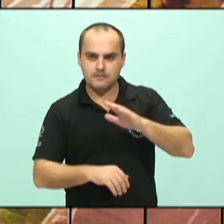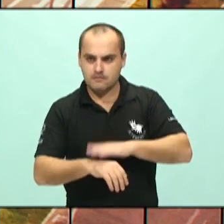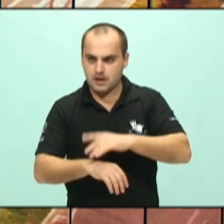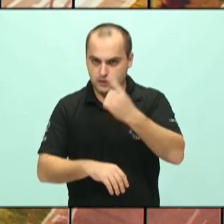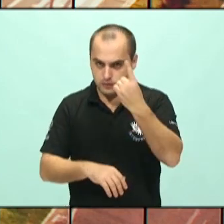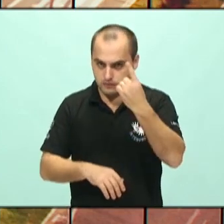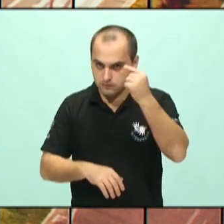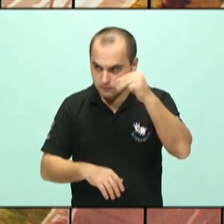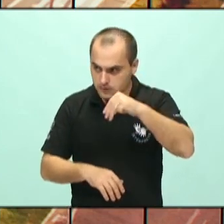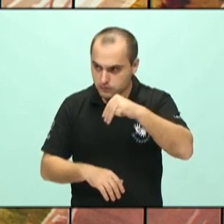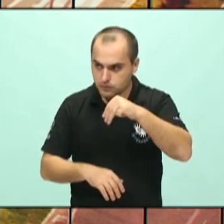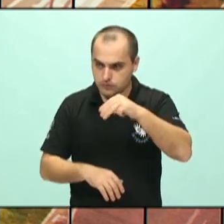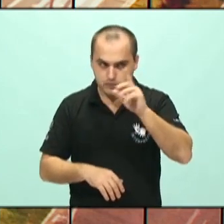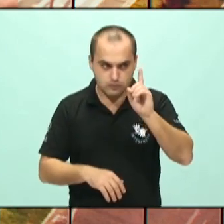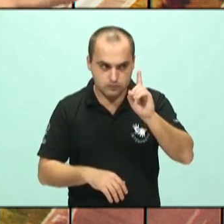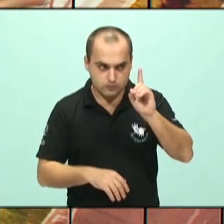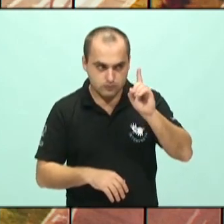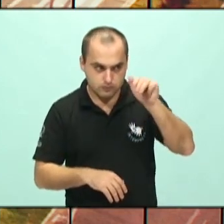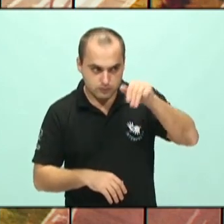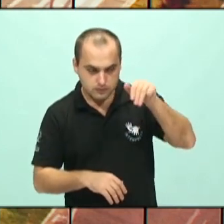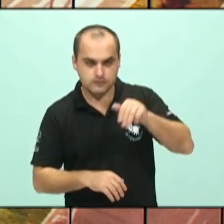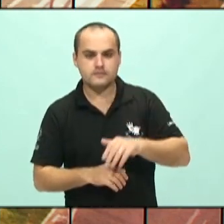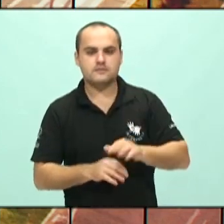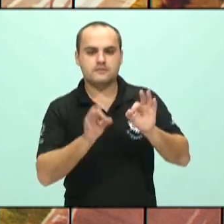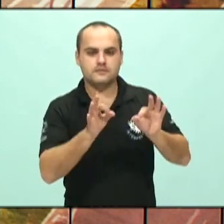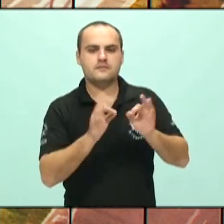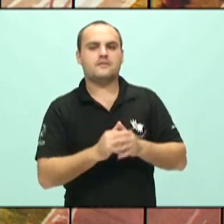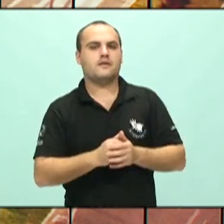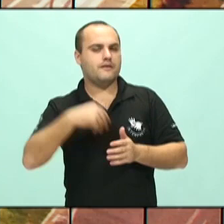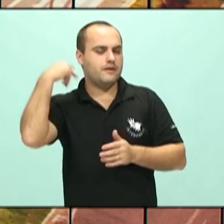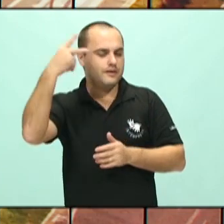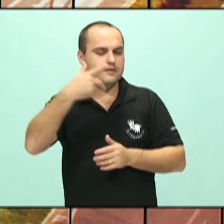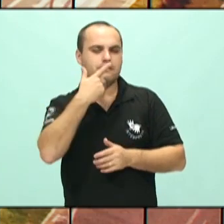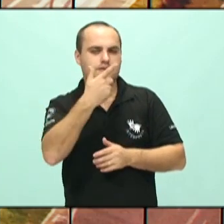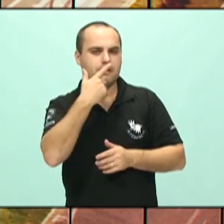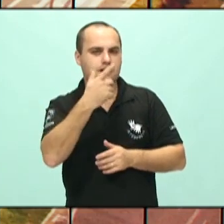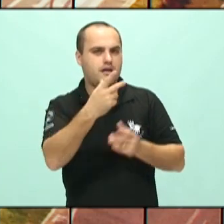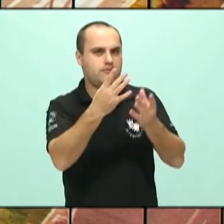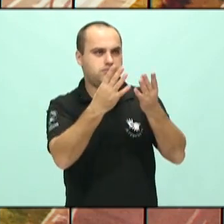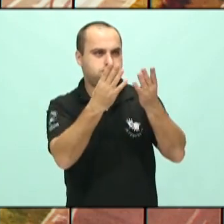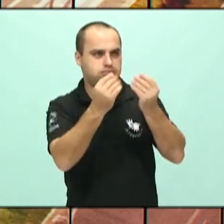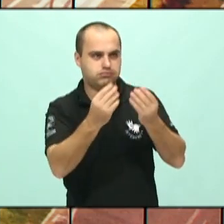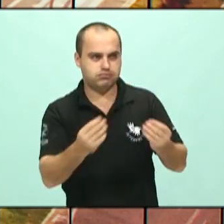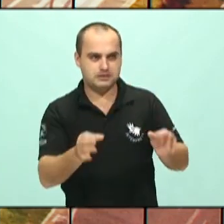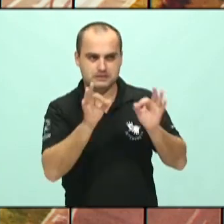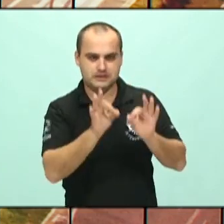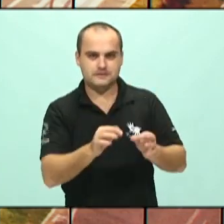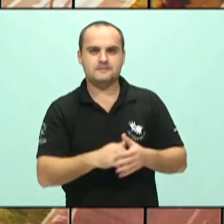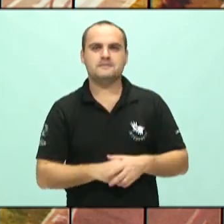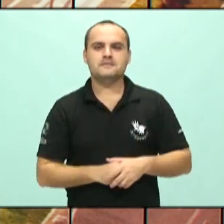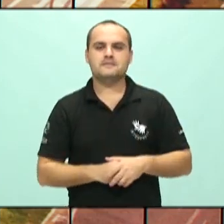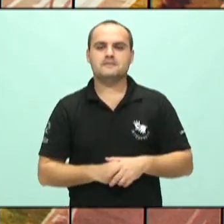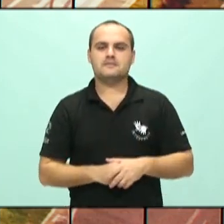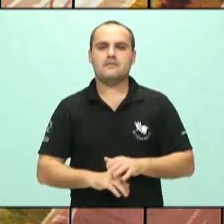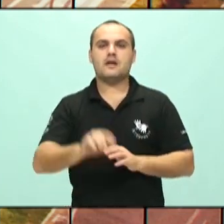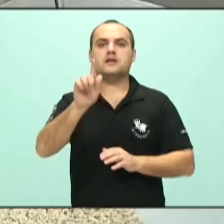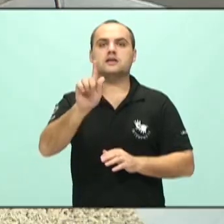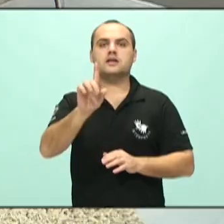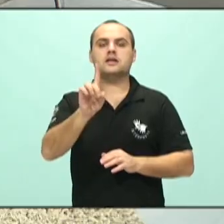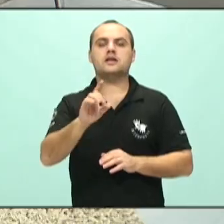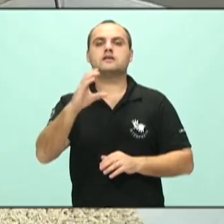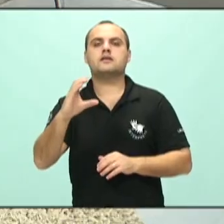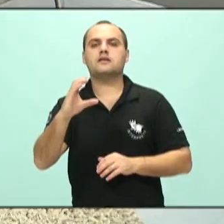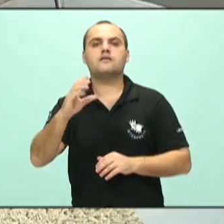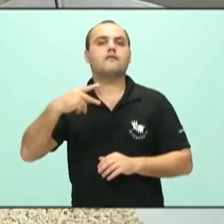o Abelardo, 1 minuto. Em 1 minuto o vereador fala aqui bastante coisa a respeito. GDC,